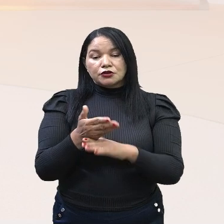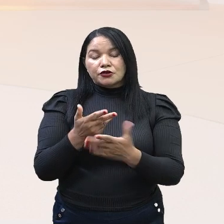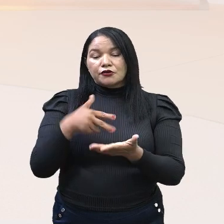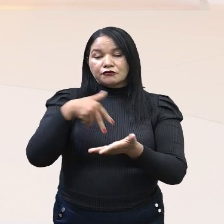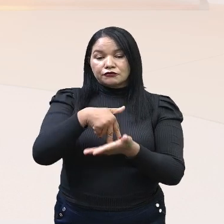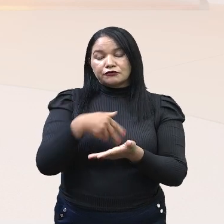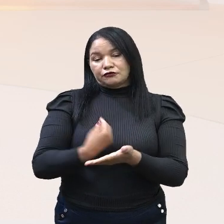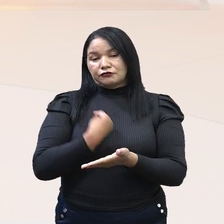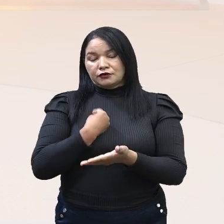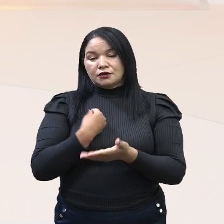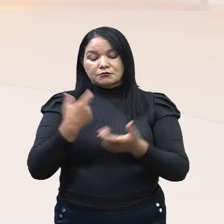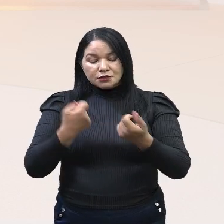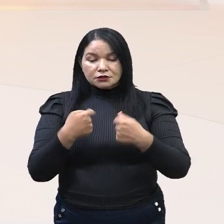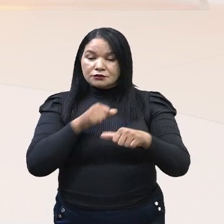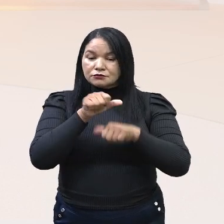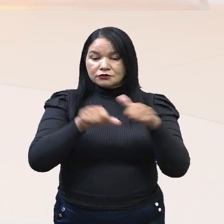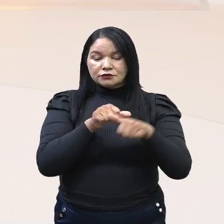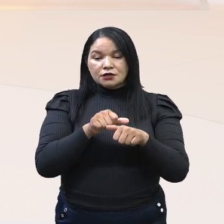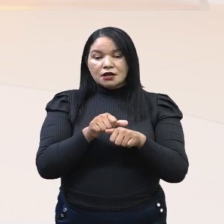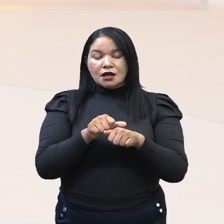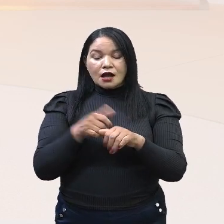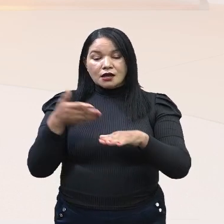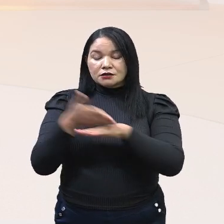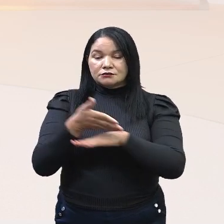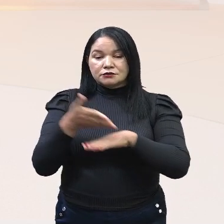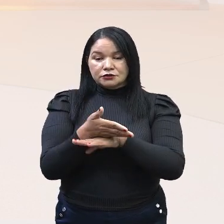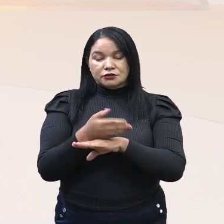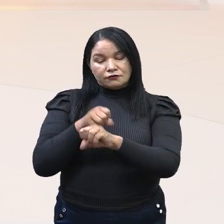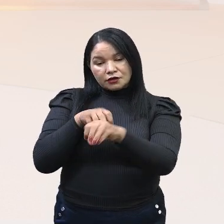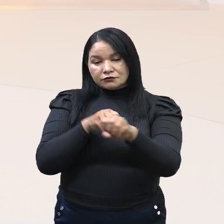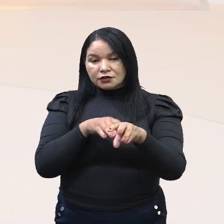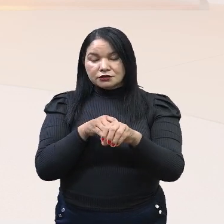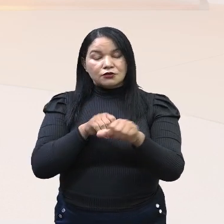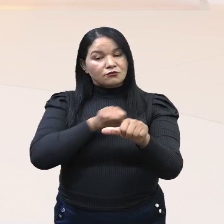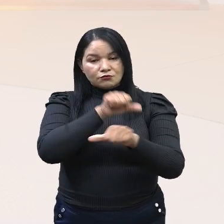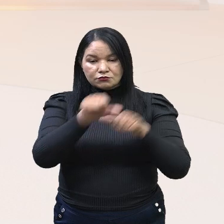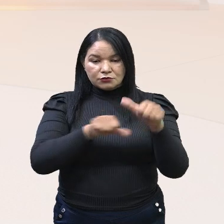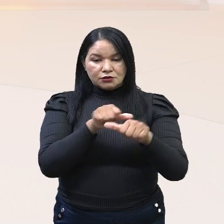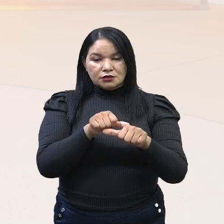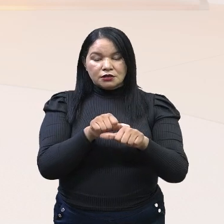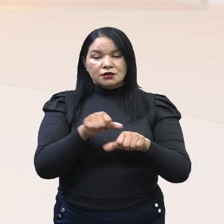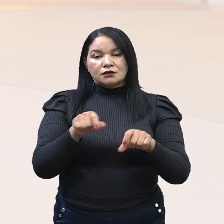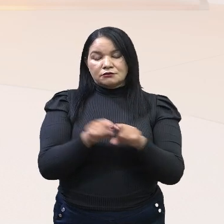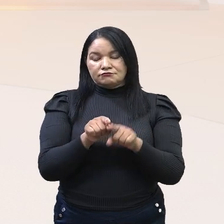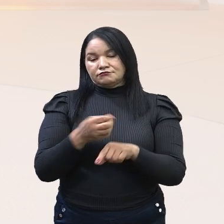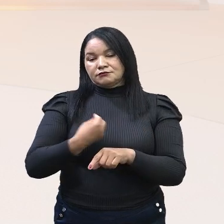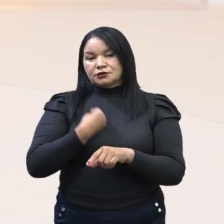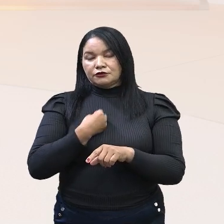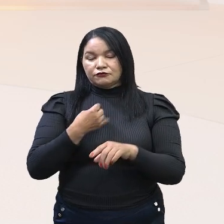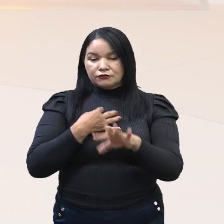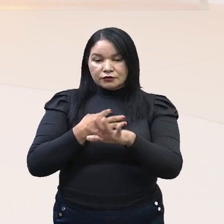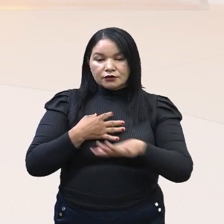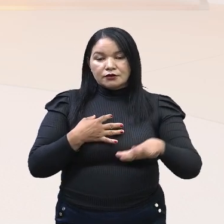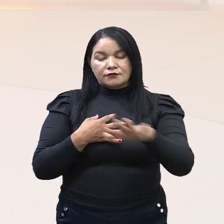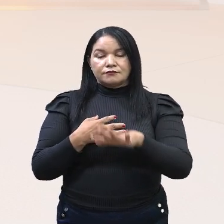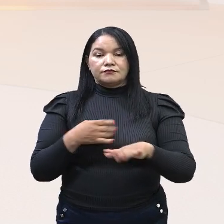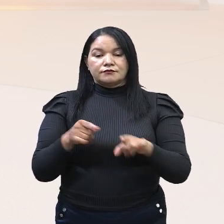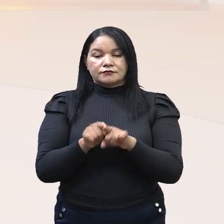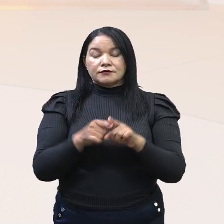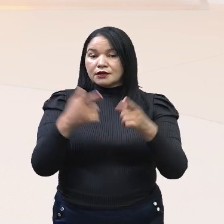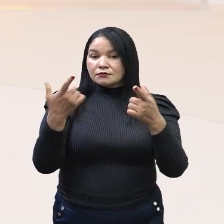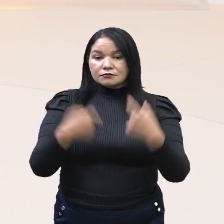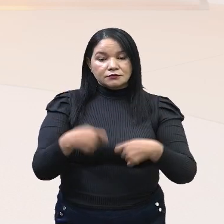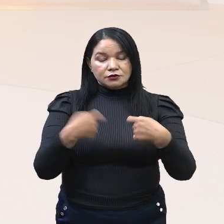sua acessibilidade à educação, modificar o seu modo de vida. E para isso, fez-se